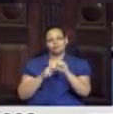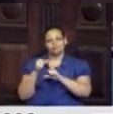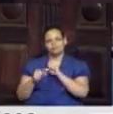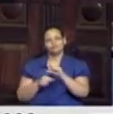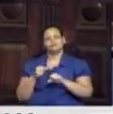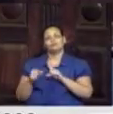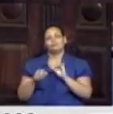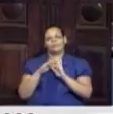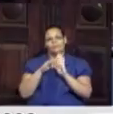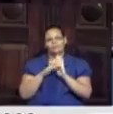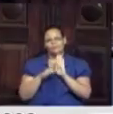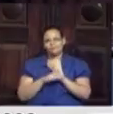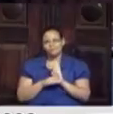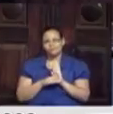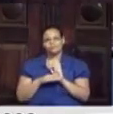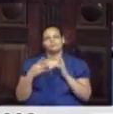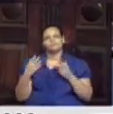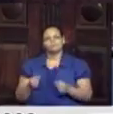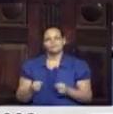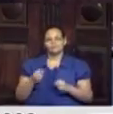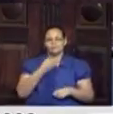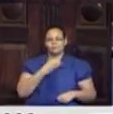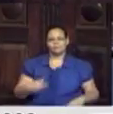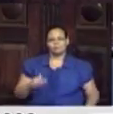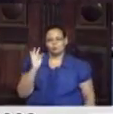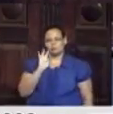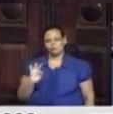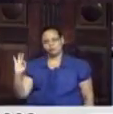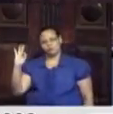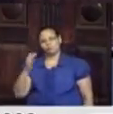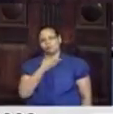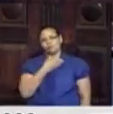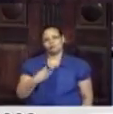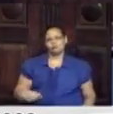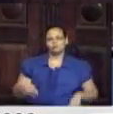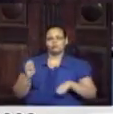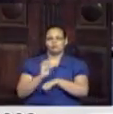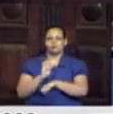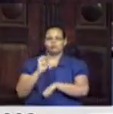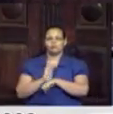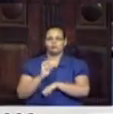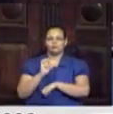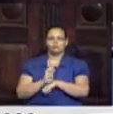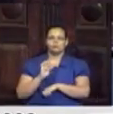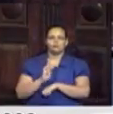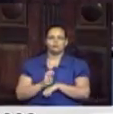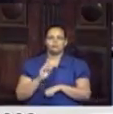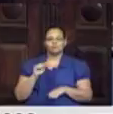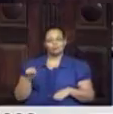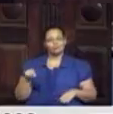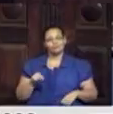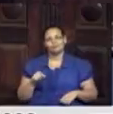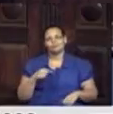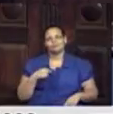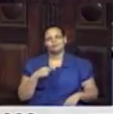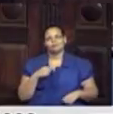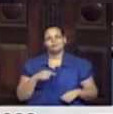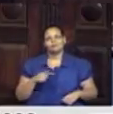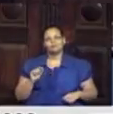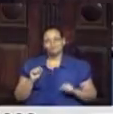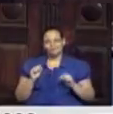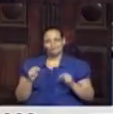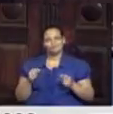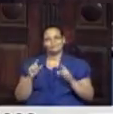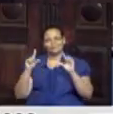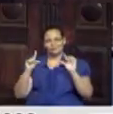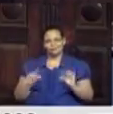medidas adotadas, seja pelo governo federal, seja pelo governo estadual, que violam, desqualificam